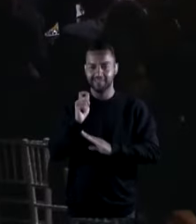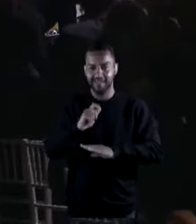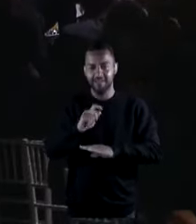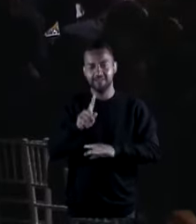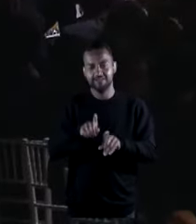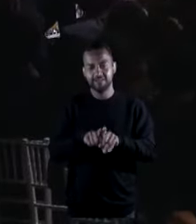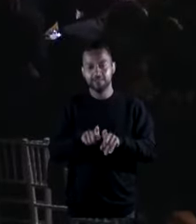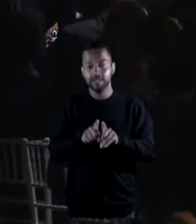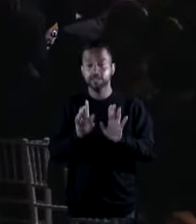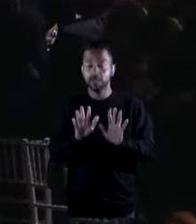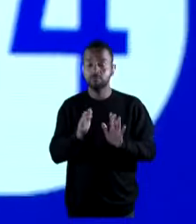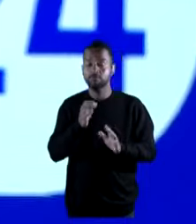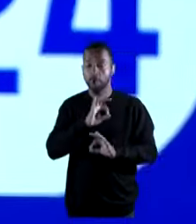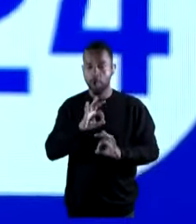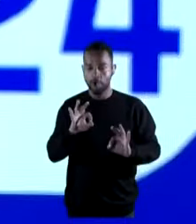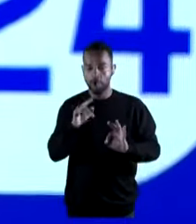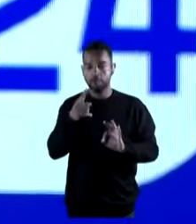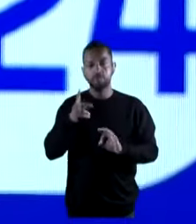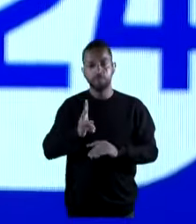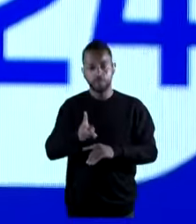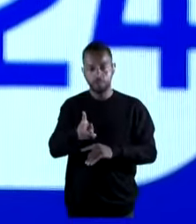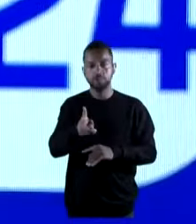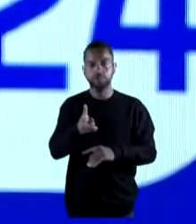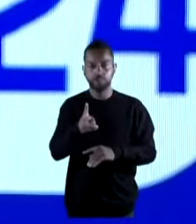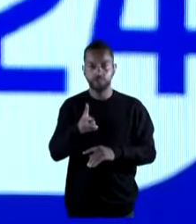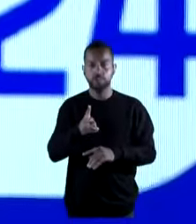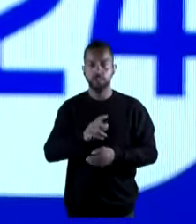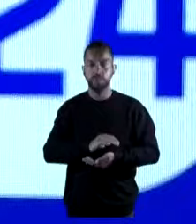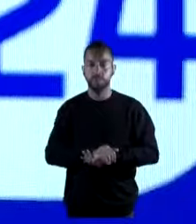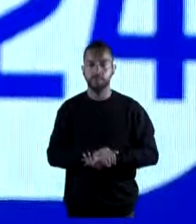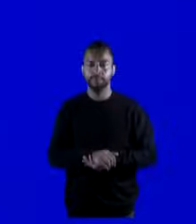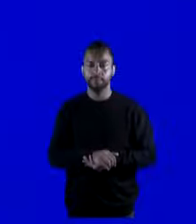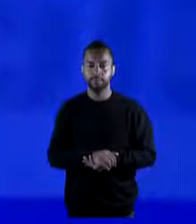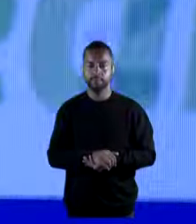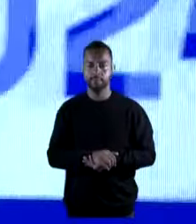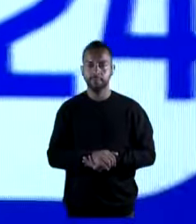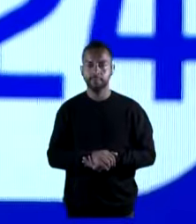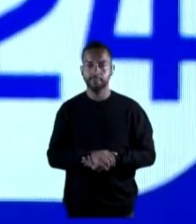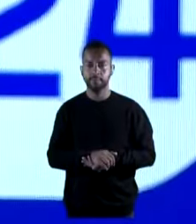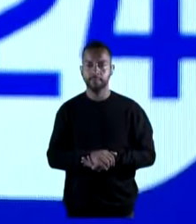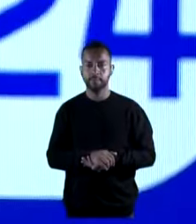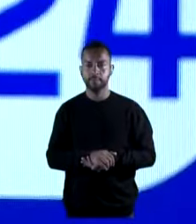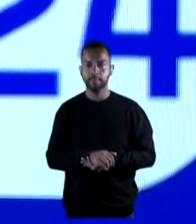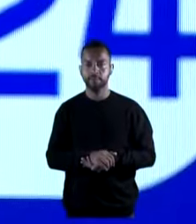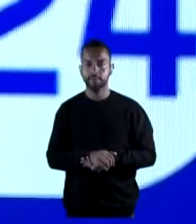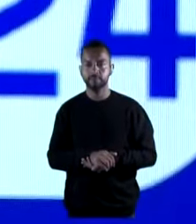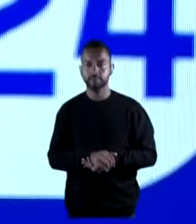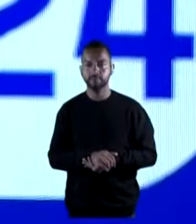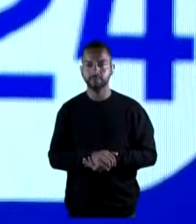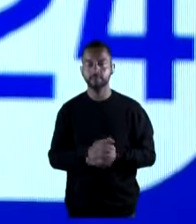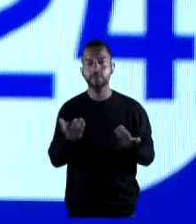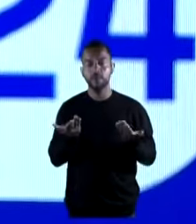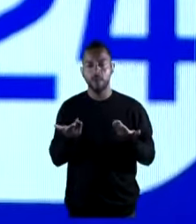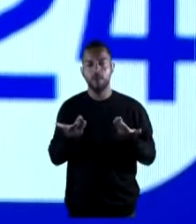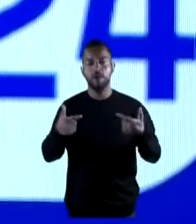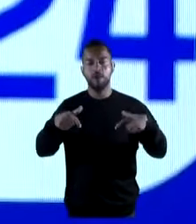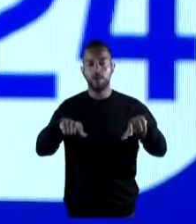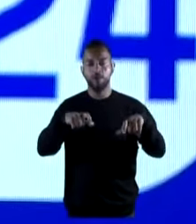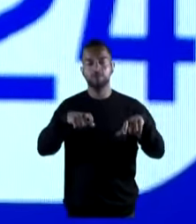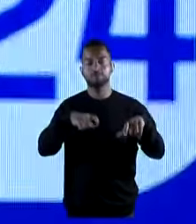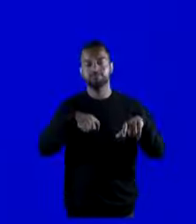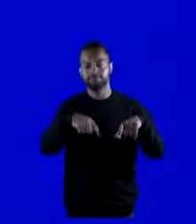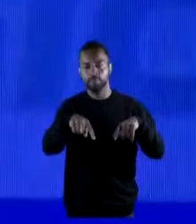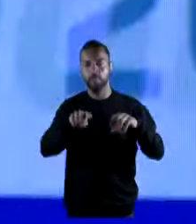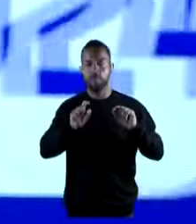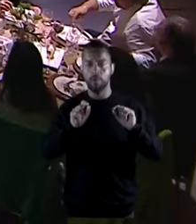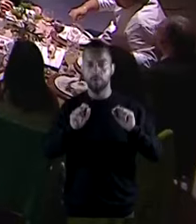Muito bem, então nós vamos seguir com a escalação do nosso time. Vamos abrir o meio campo, é o volante de contenção, o cão de guarda.